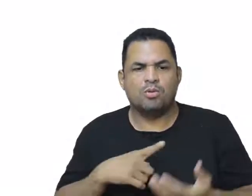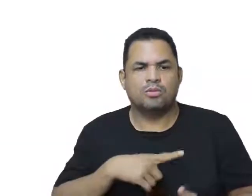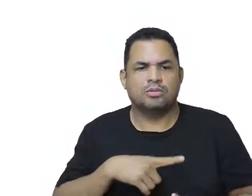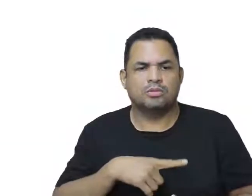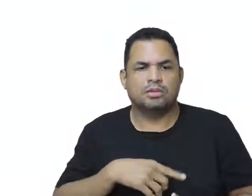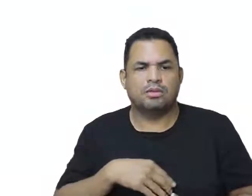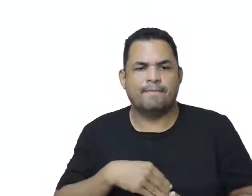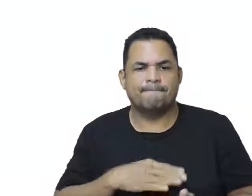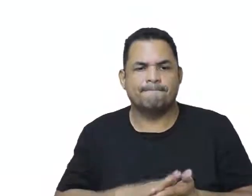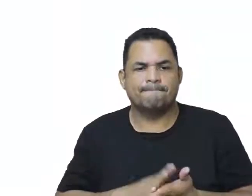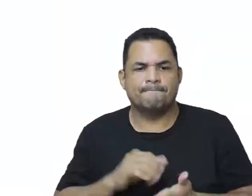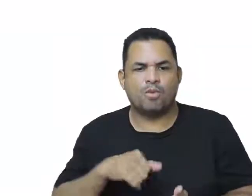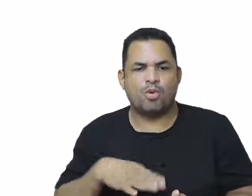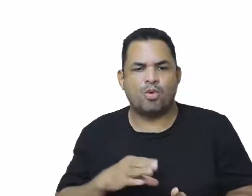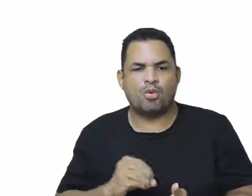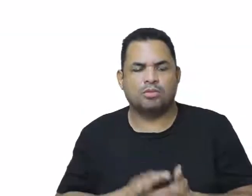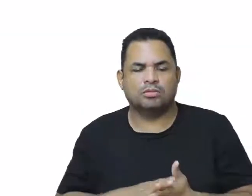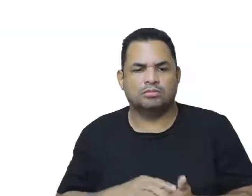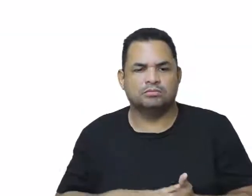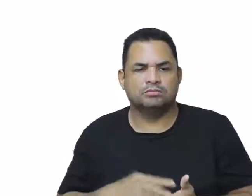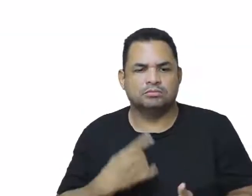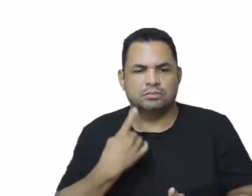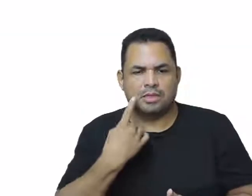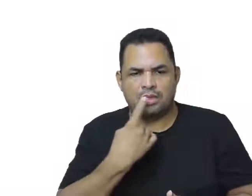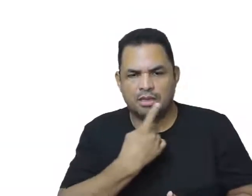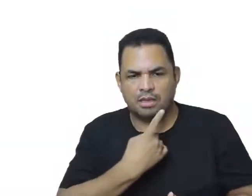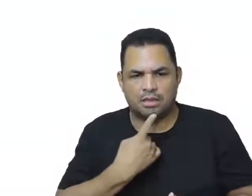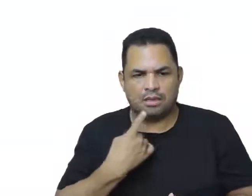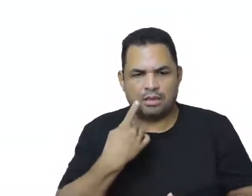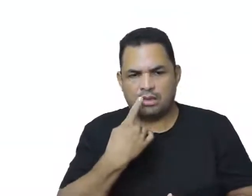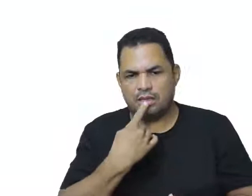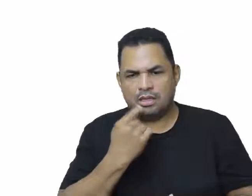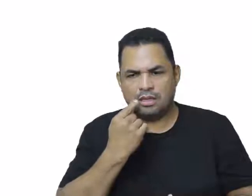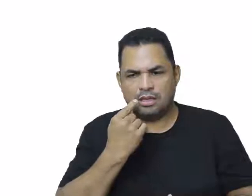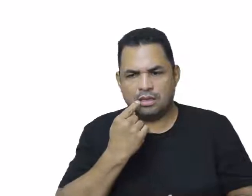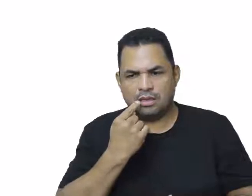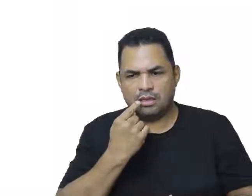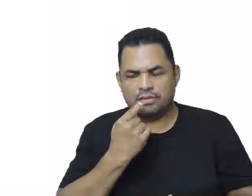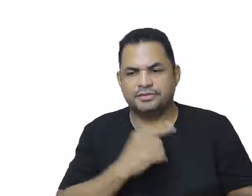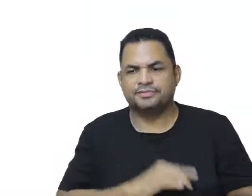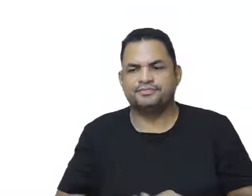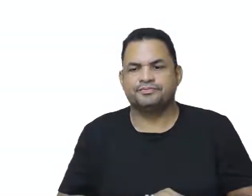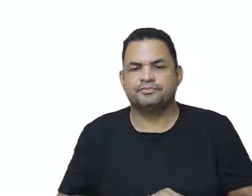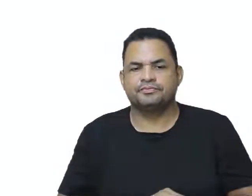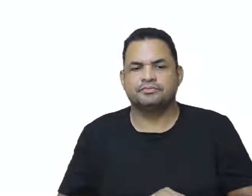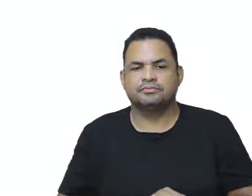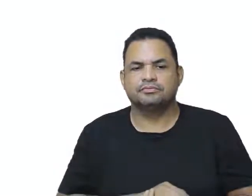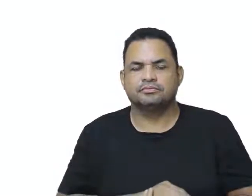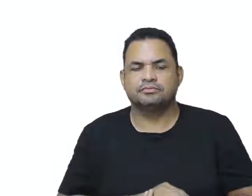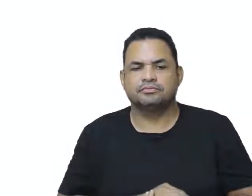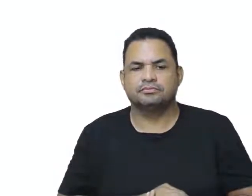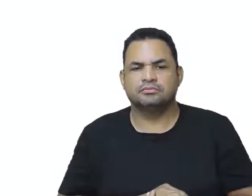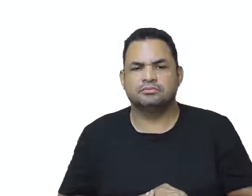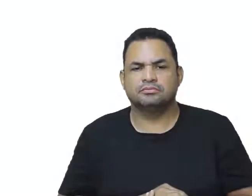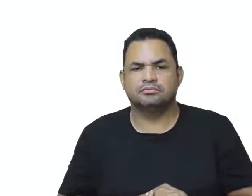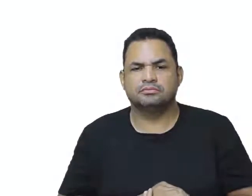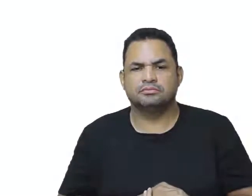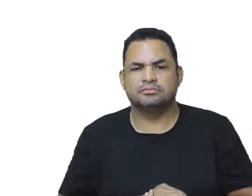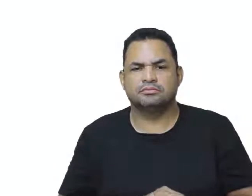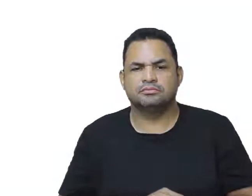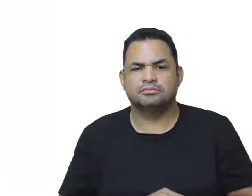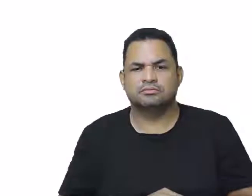muco. Glândulas salivares, por exemplo, né? São glândulas ali que produzem, né, esse